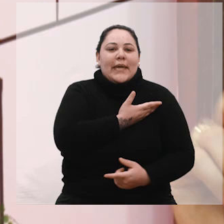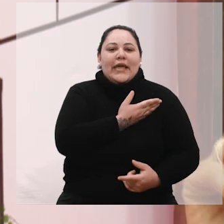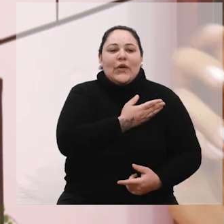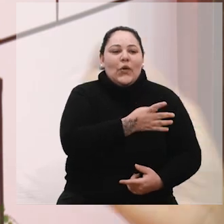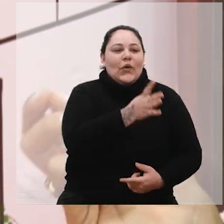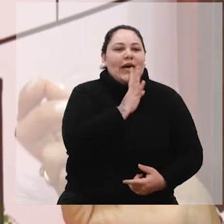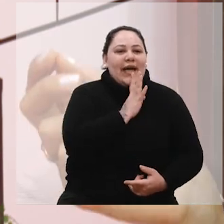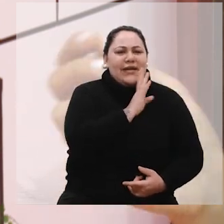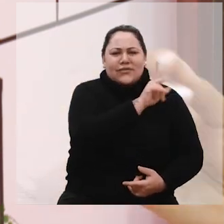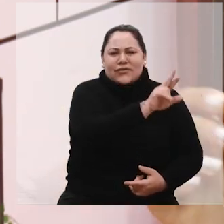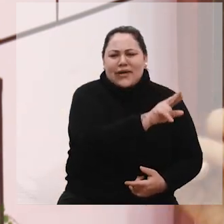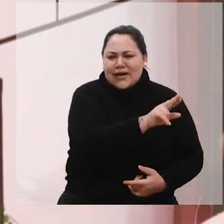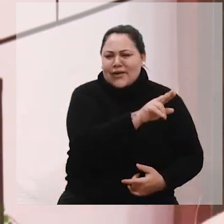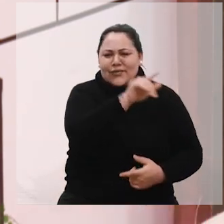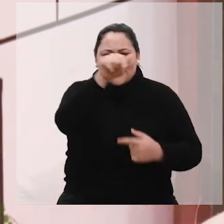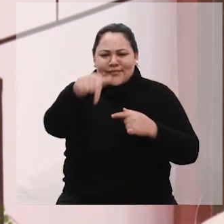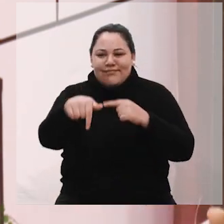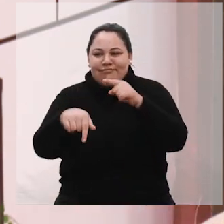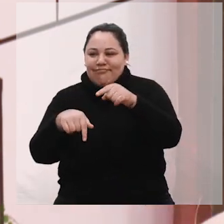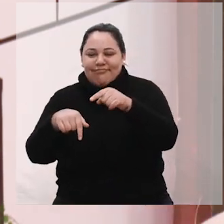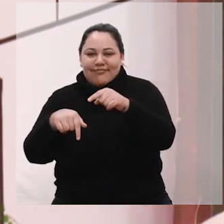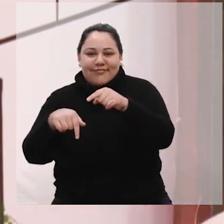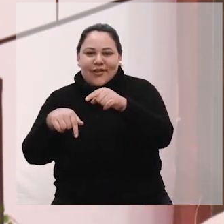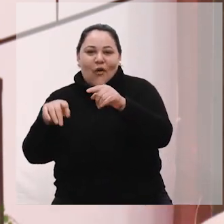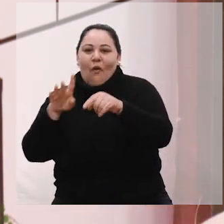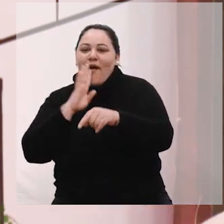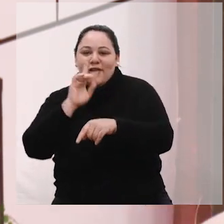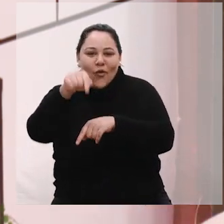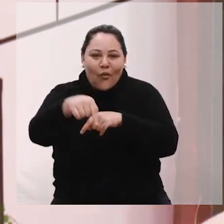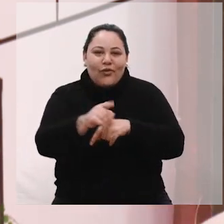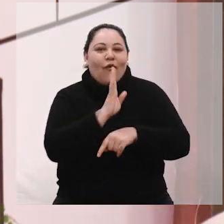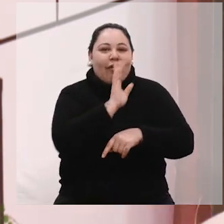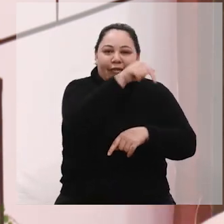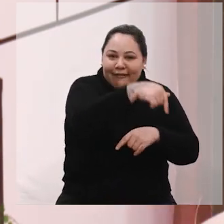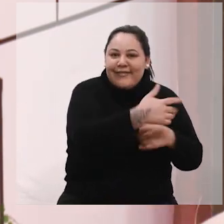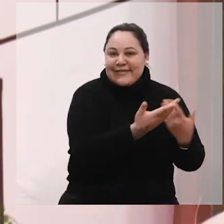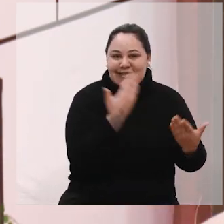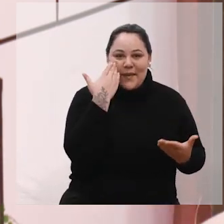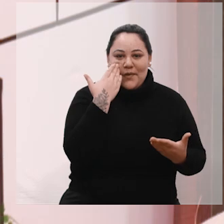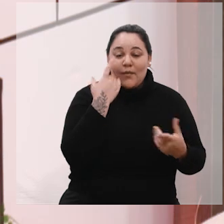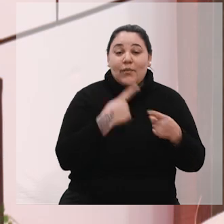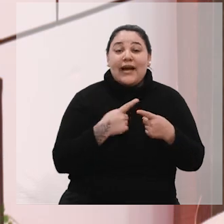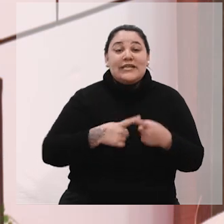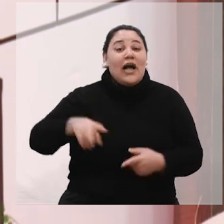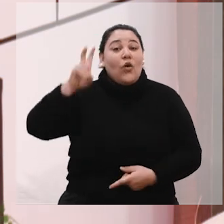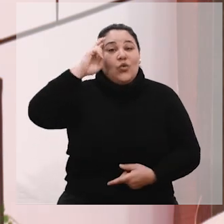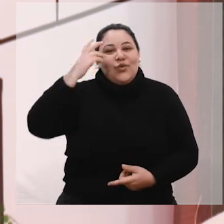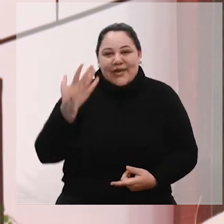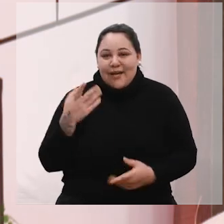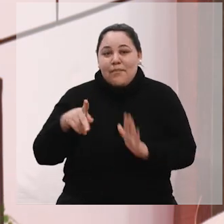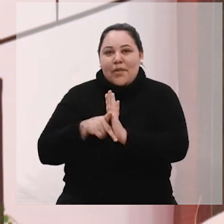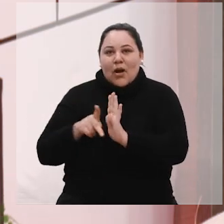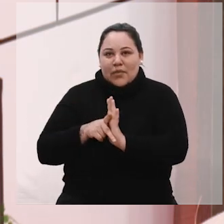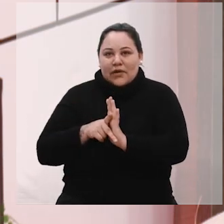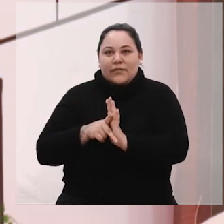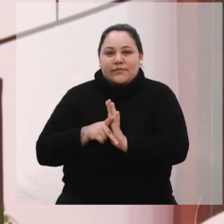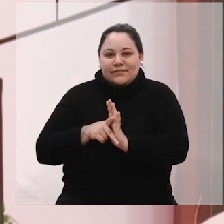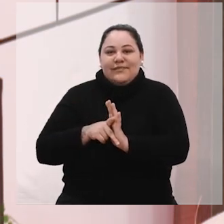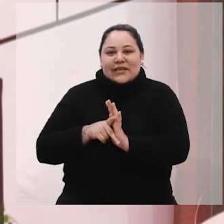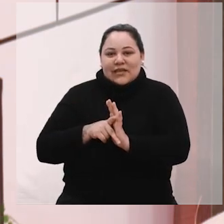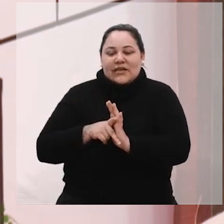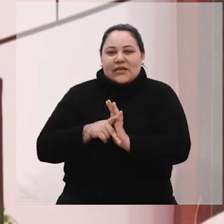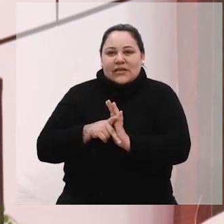conhecido, sabe? Um amigo do irmão que estava lá e te recebe, parece que vocês se conhecem há muito tempo. Pela cultura, né? Vocês têm a